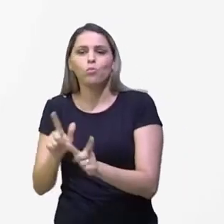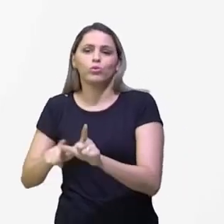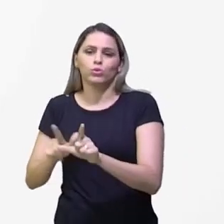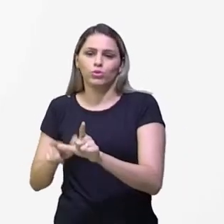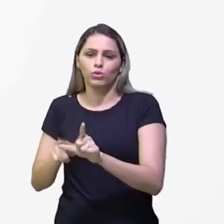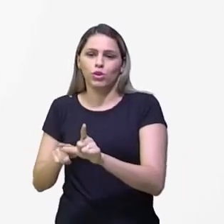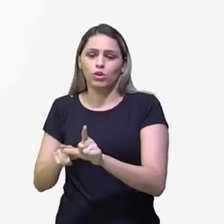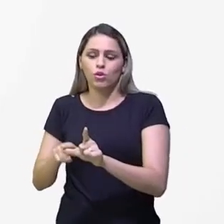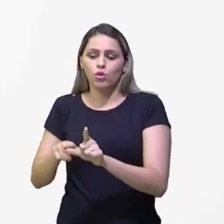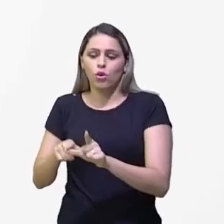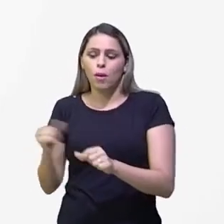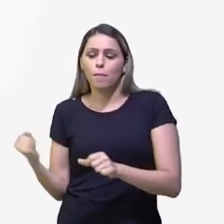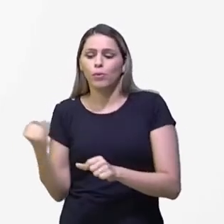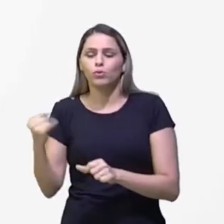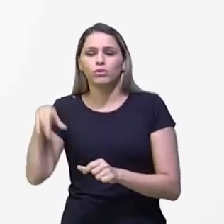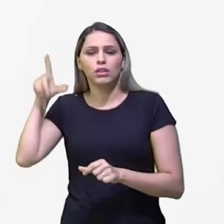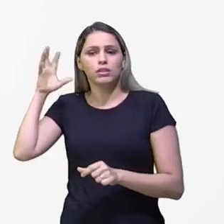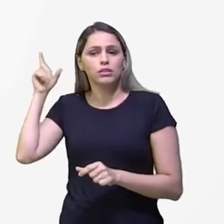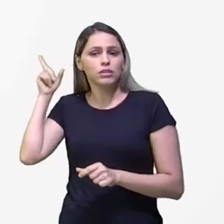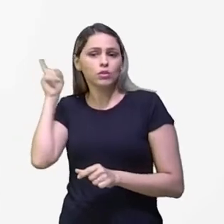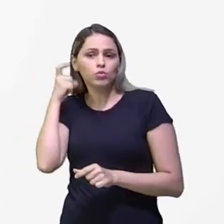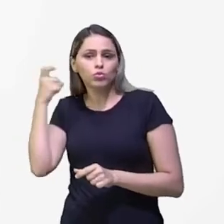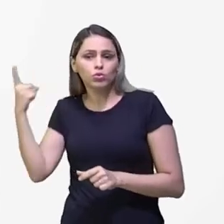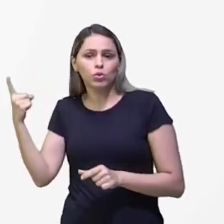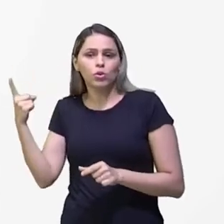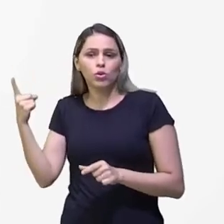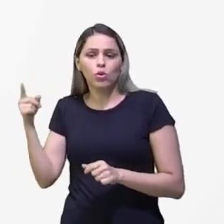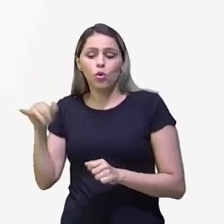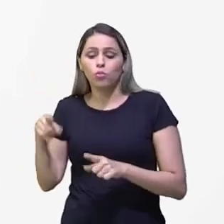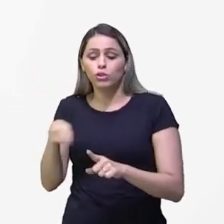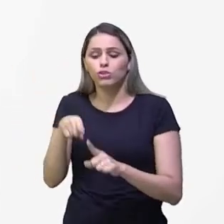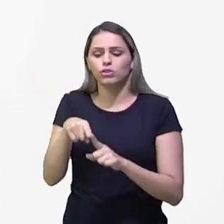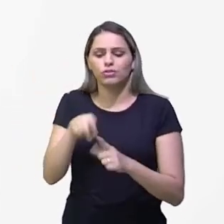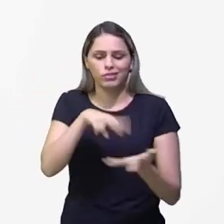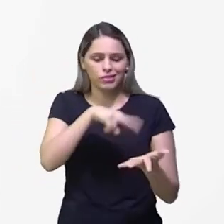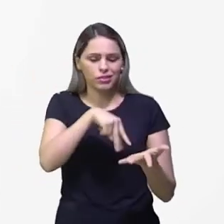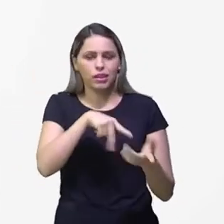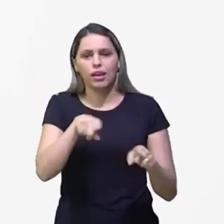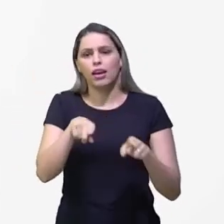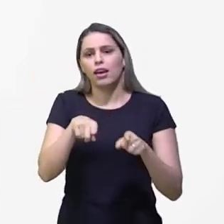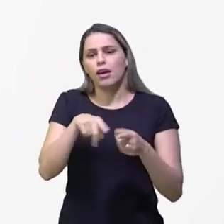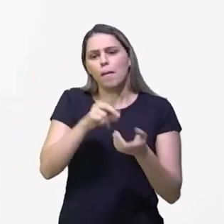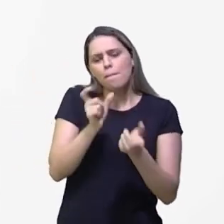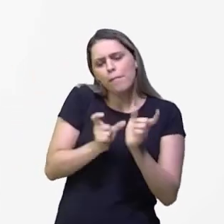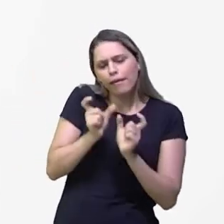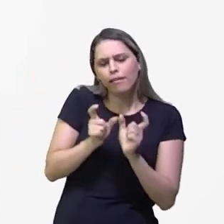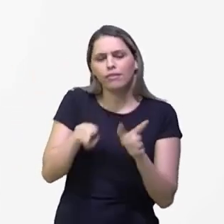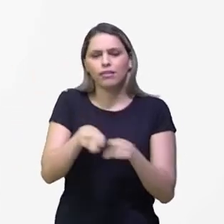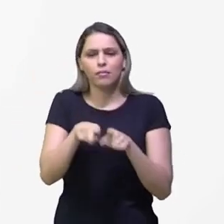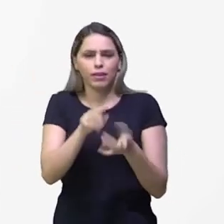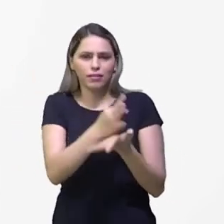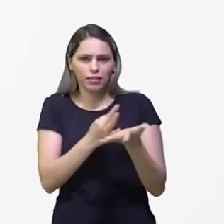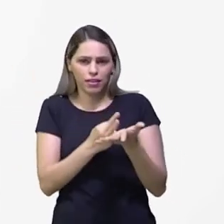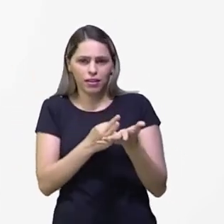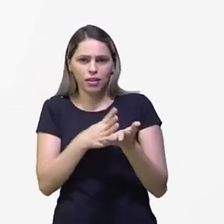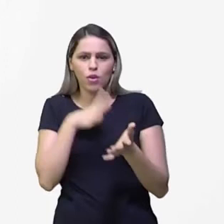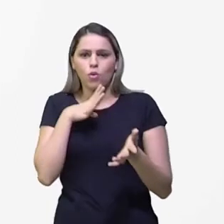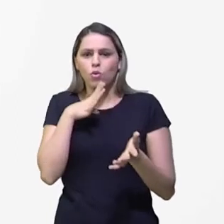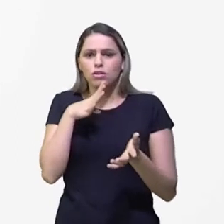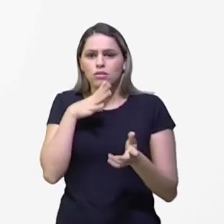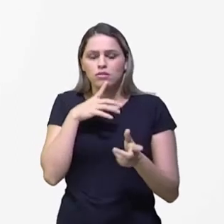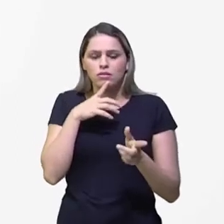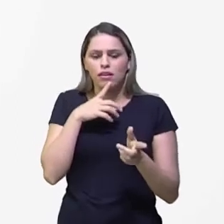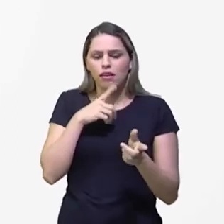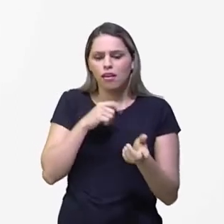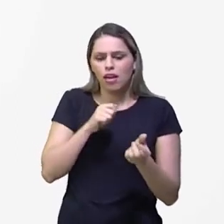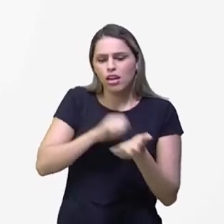seu valor sonoro, de modo a ler palavras e textos, conhecer e fazer uso das grafias de palavras